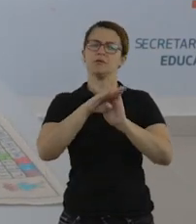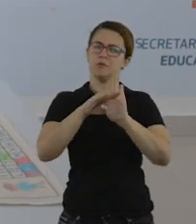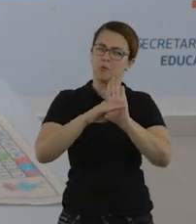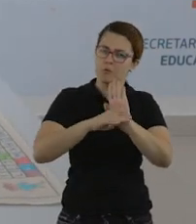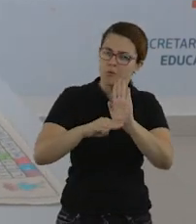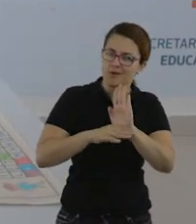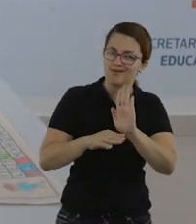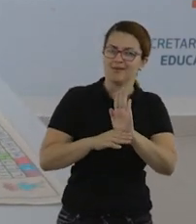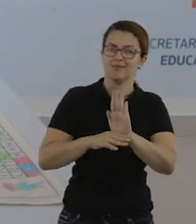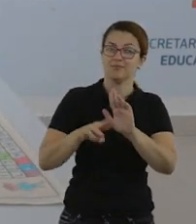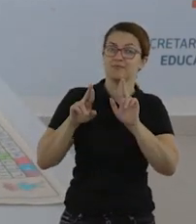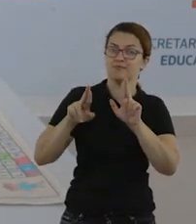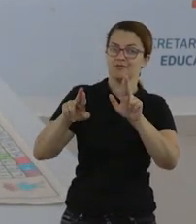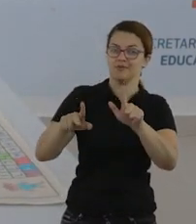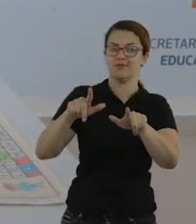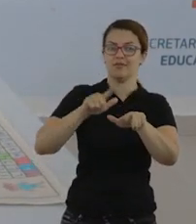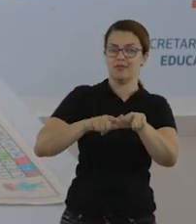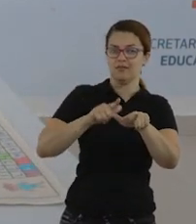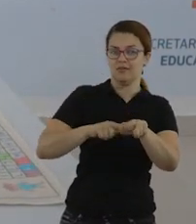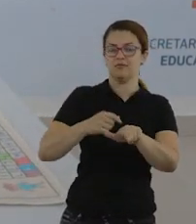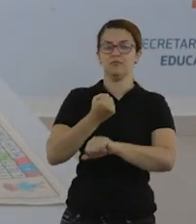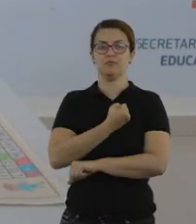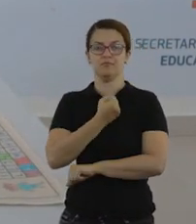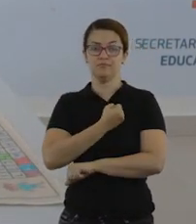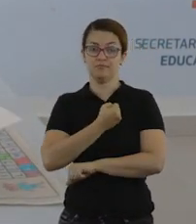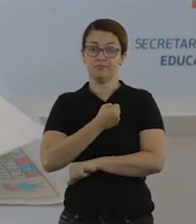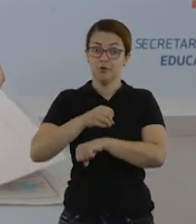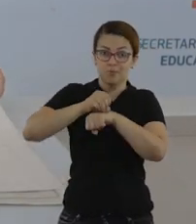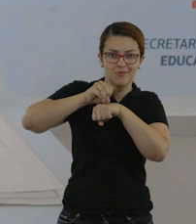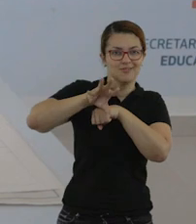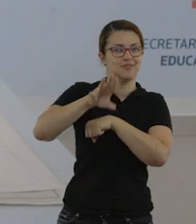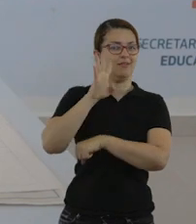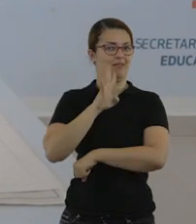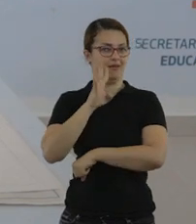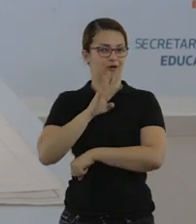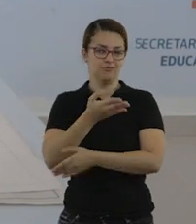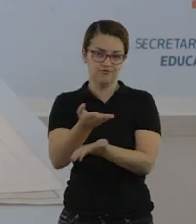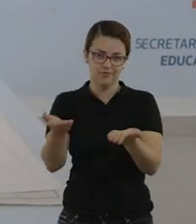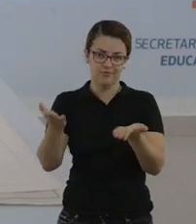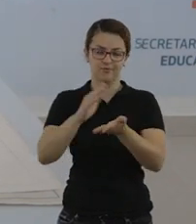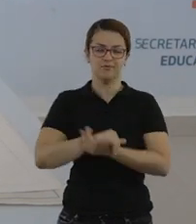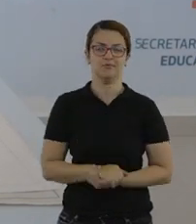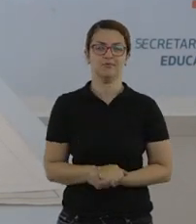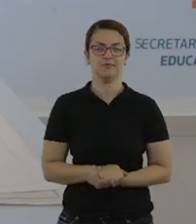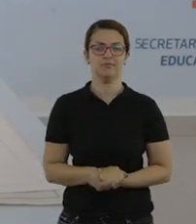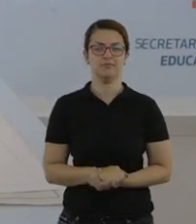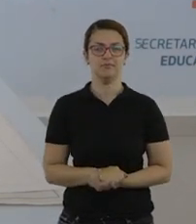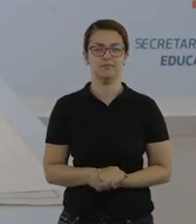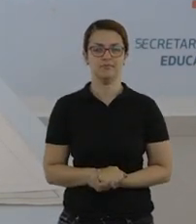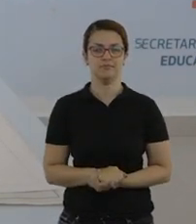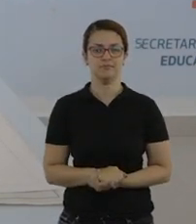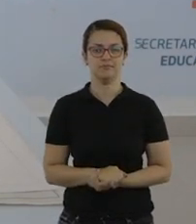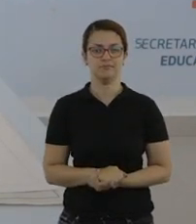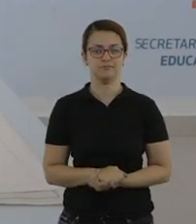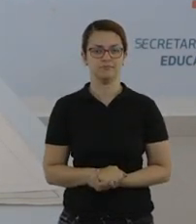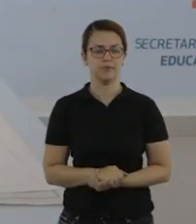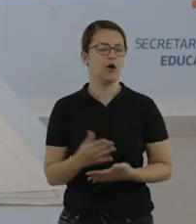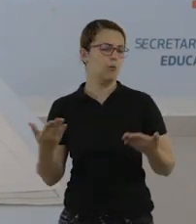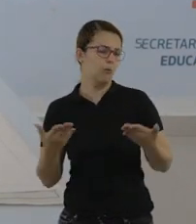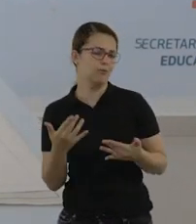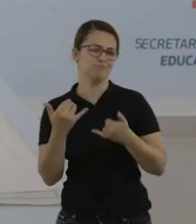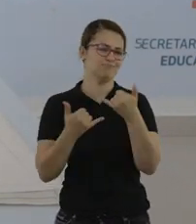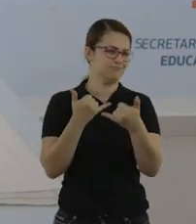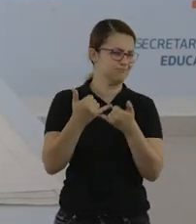as letras dos números. Então fica aí uma dica bacana para vocês. E para descontrair um